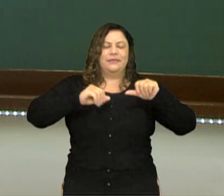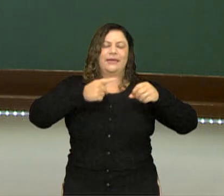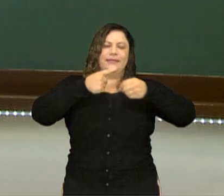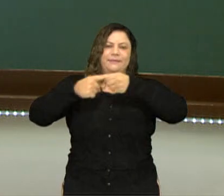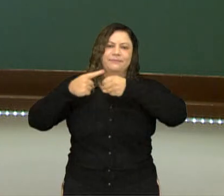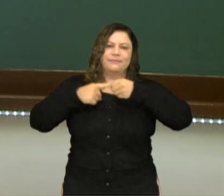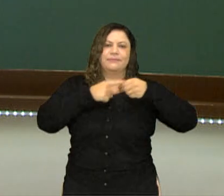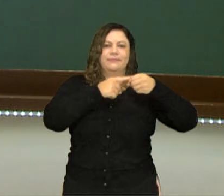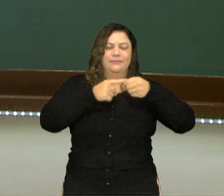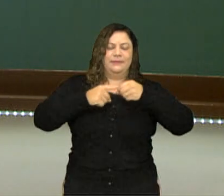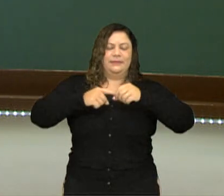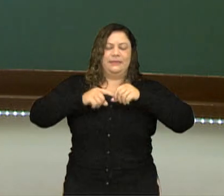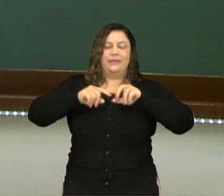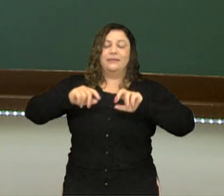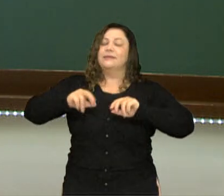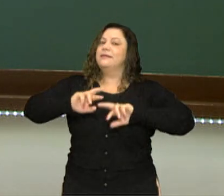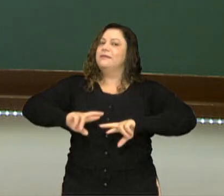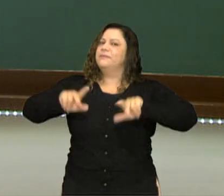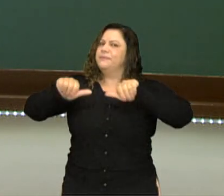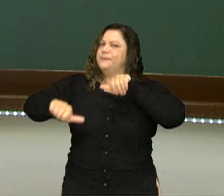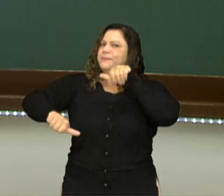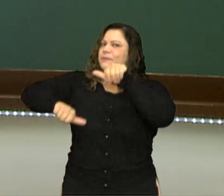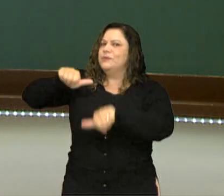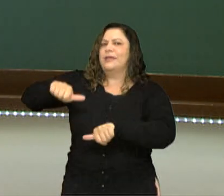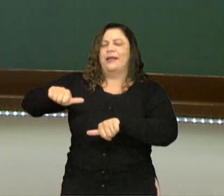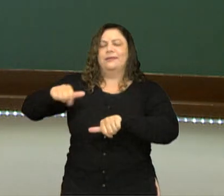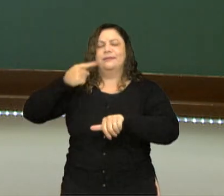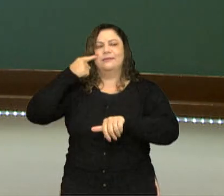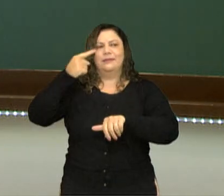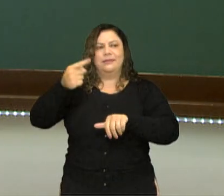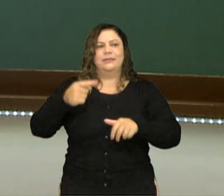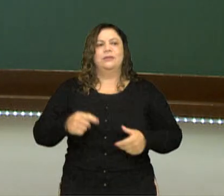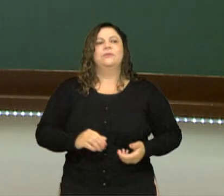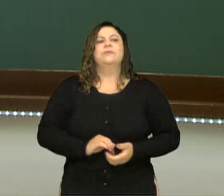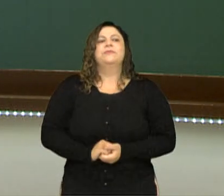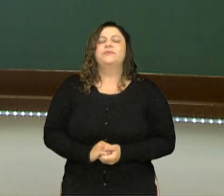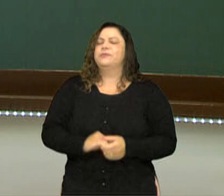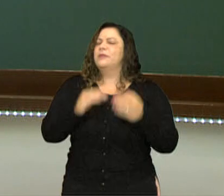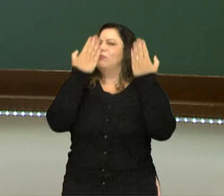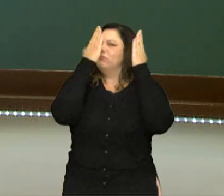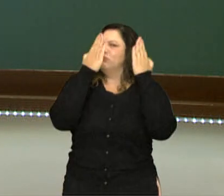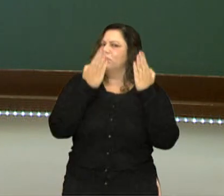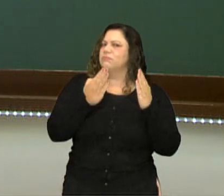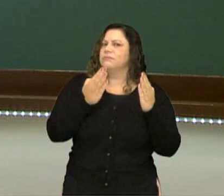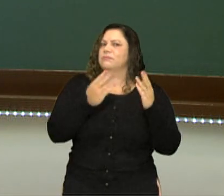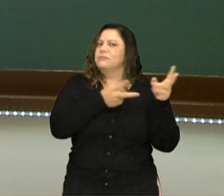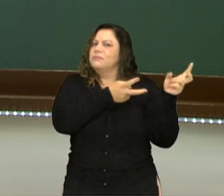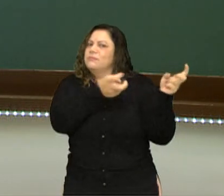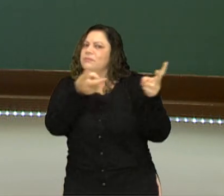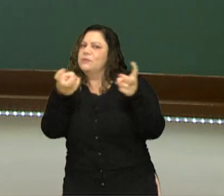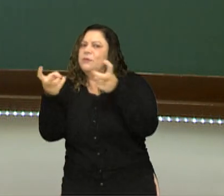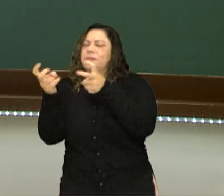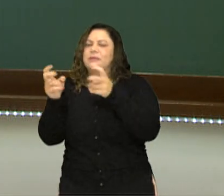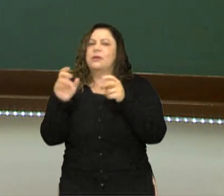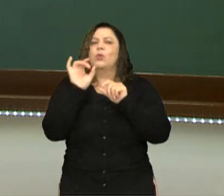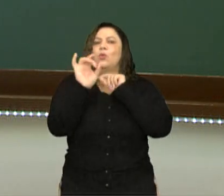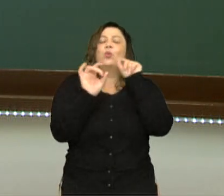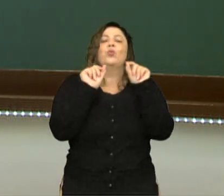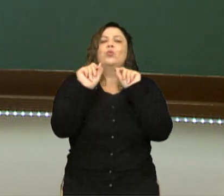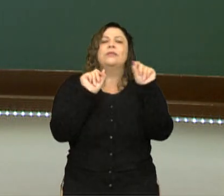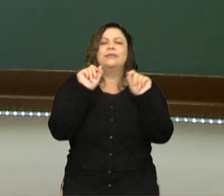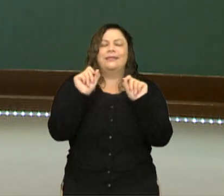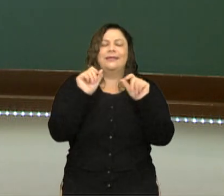relação à primeira imagem que nós vimos ali. Então é bem interessante fazer essa análise para entender o que esses quadros mostram para